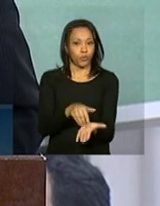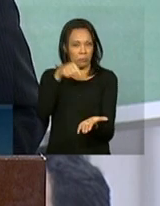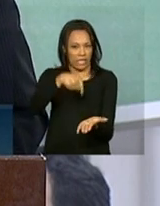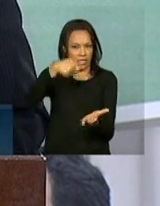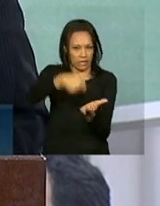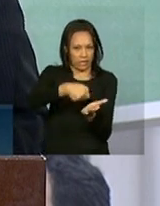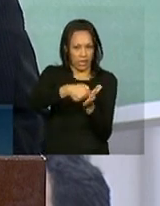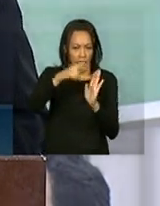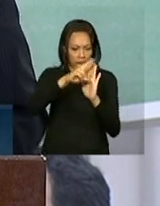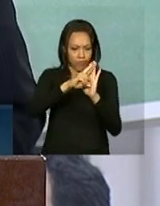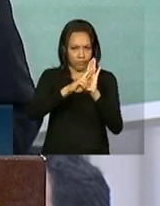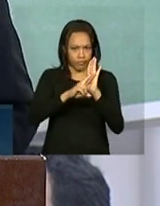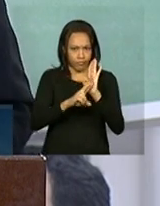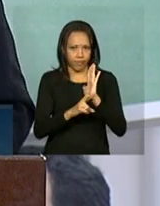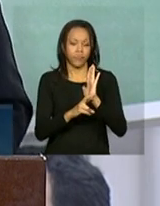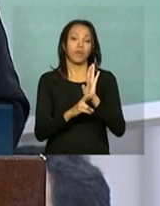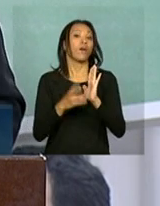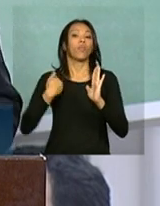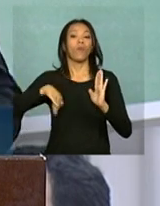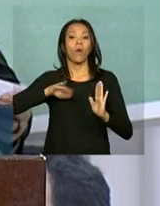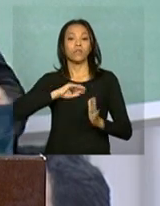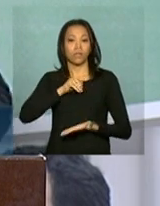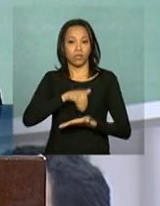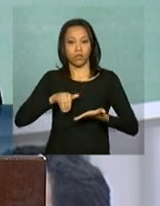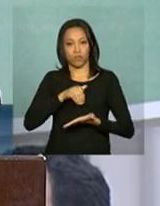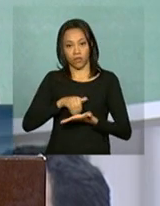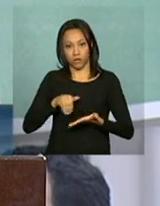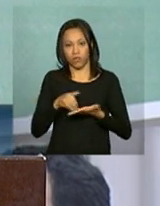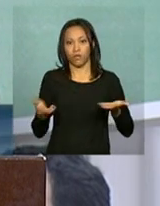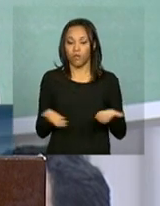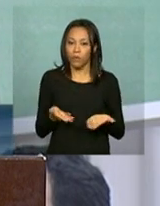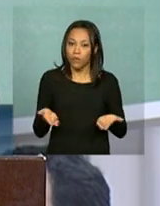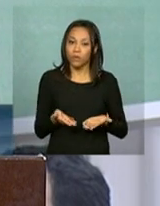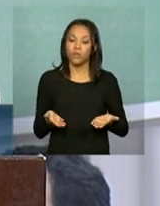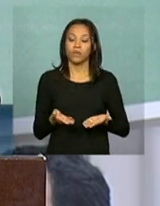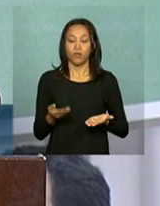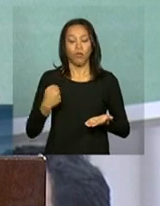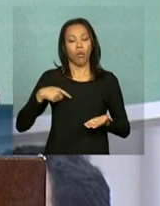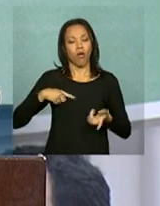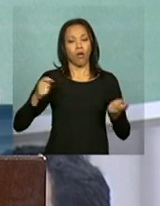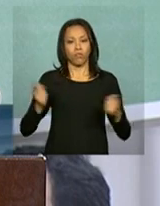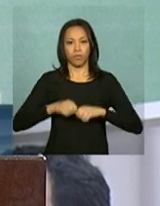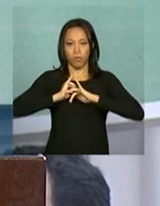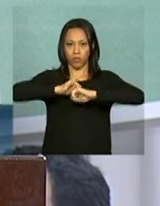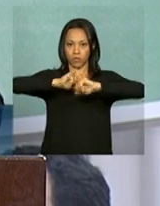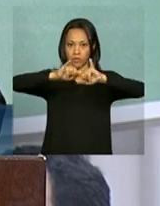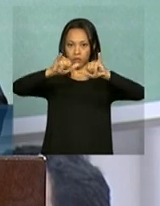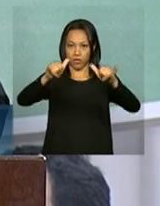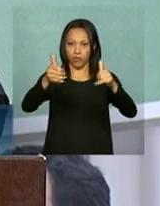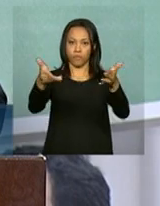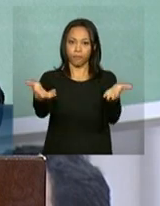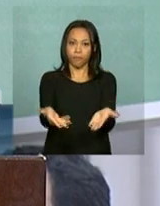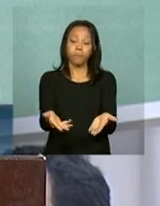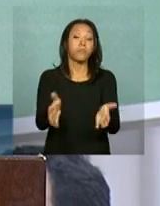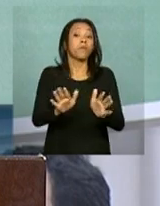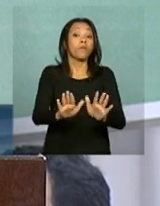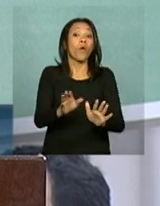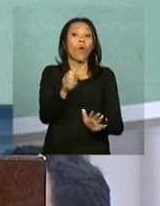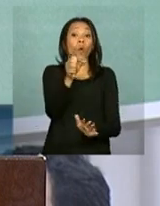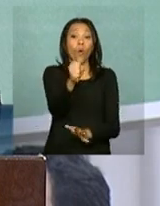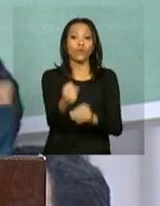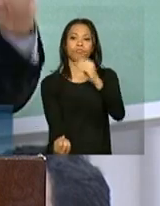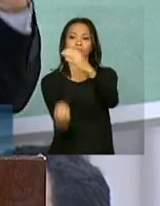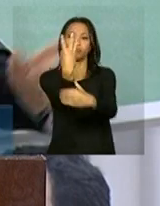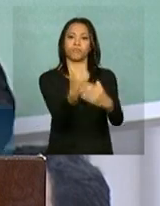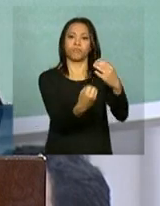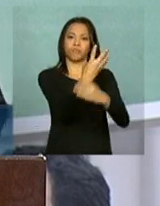exigências, nossa secretaria hoje, nós podemos anunciar aqui, Paulo Spelli Messias, mais 8 faculdades